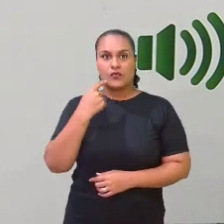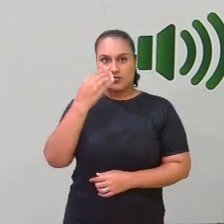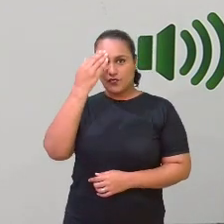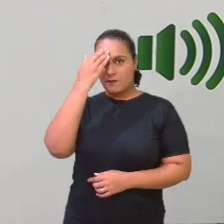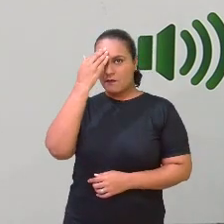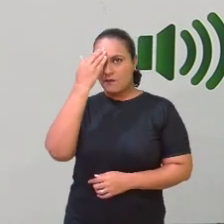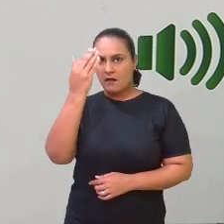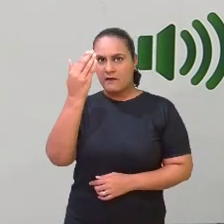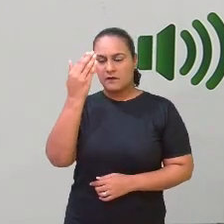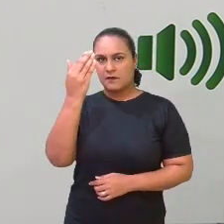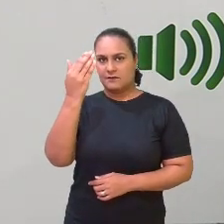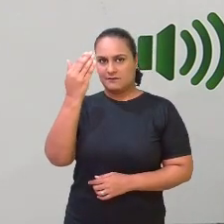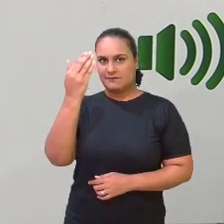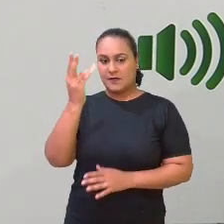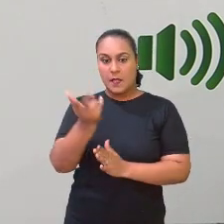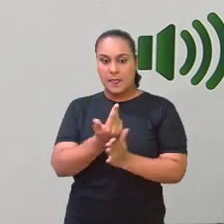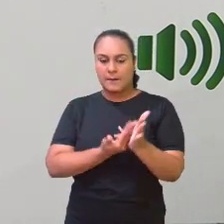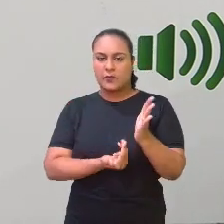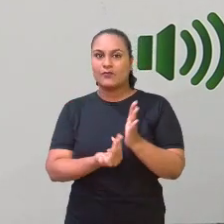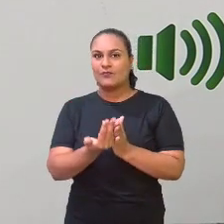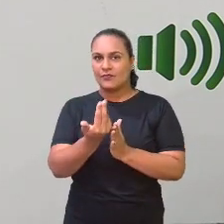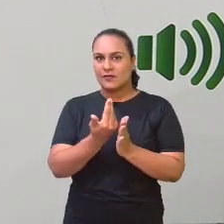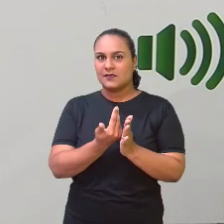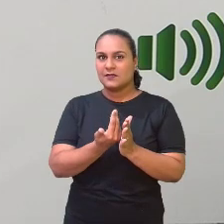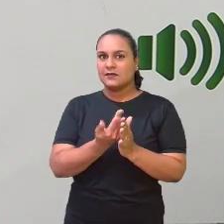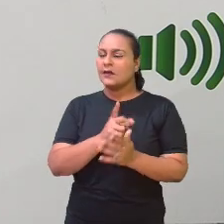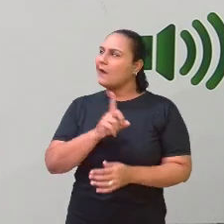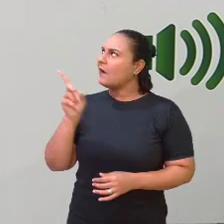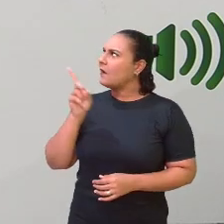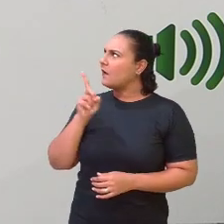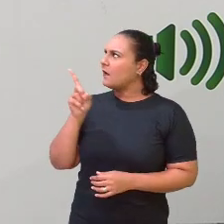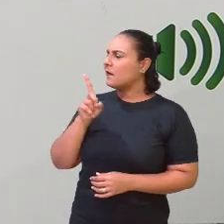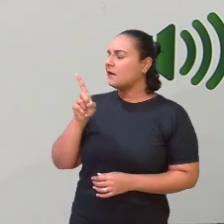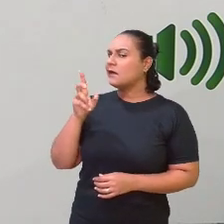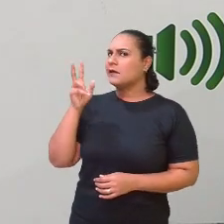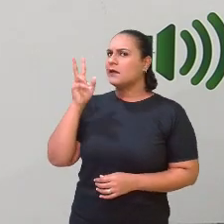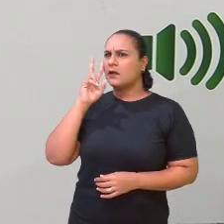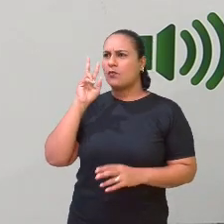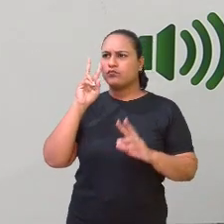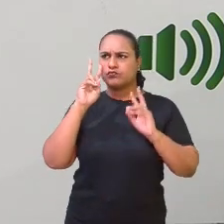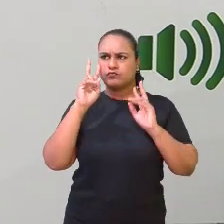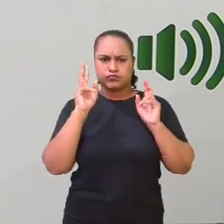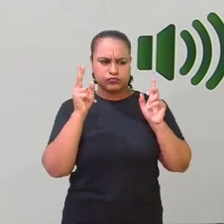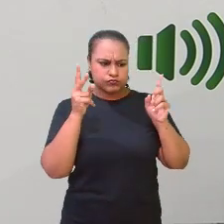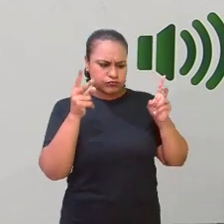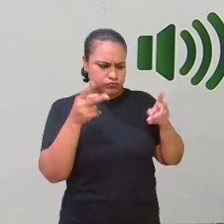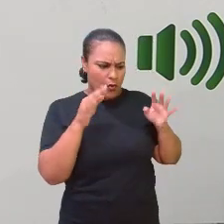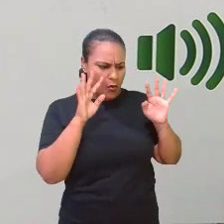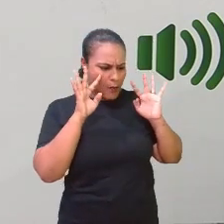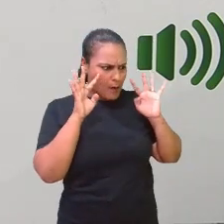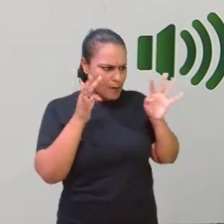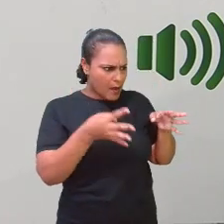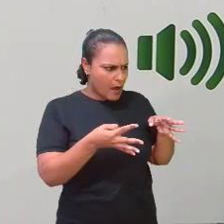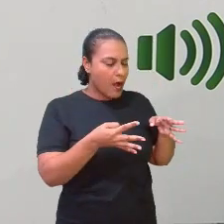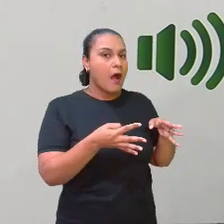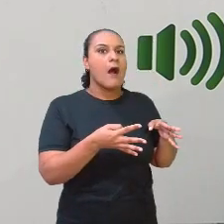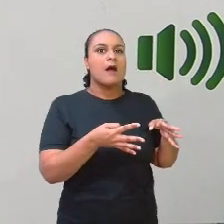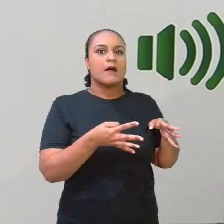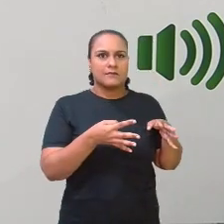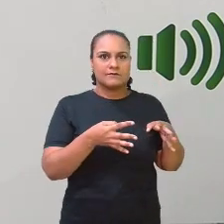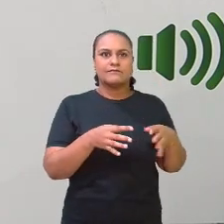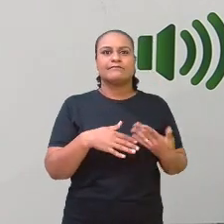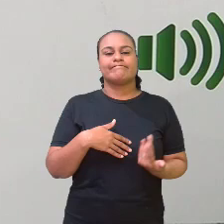a frente, certo? Nesse caso aí, eles até que estão prestando atenção no que provavelmente aquele que está ali do outro lado, que deve